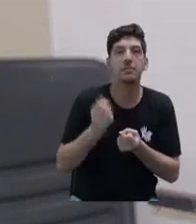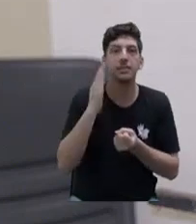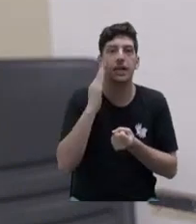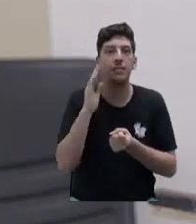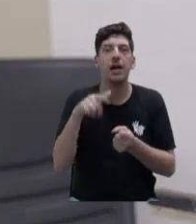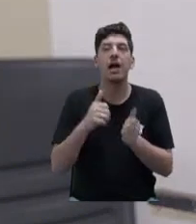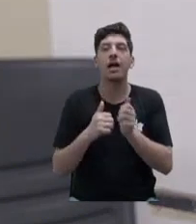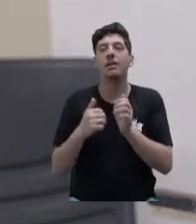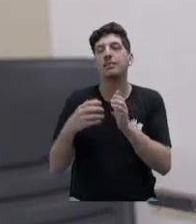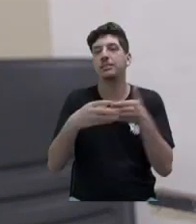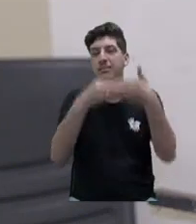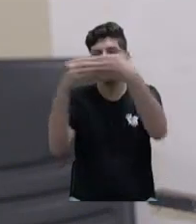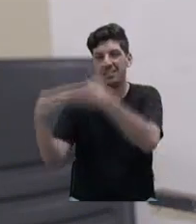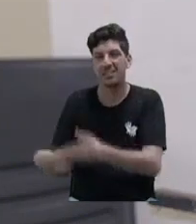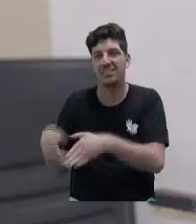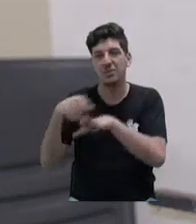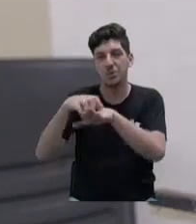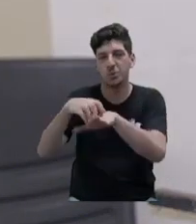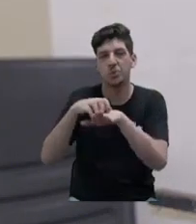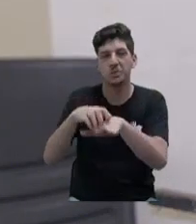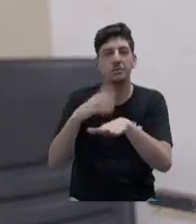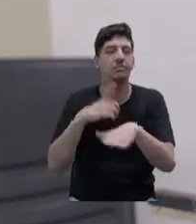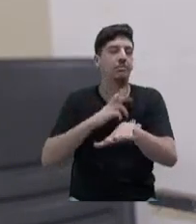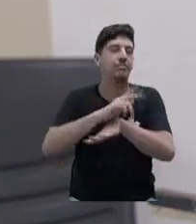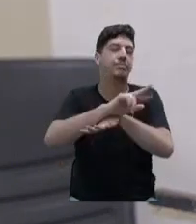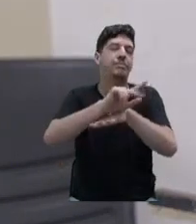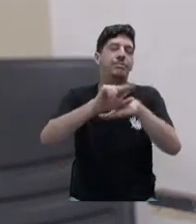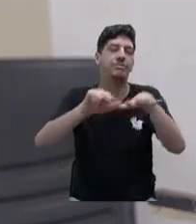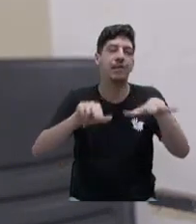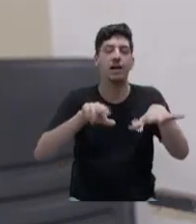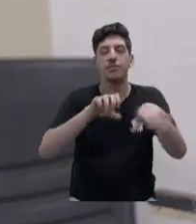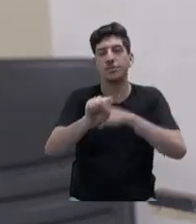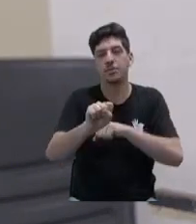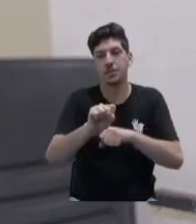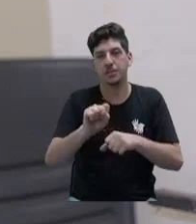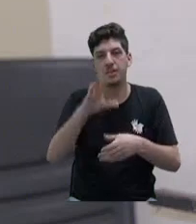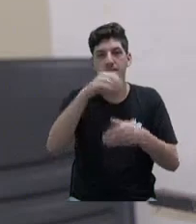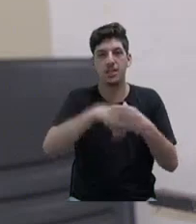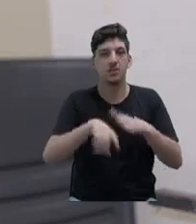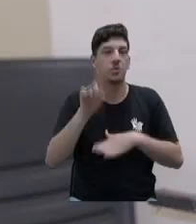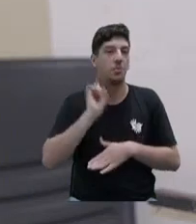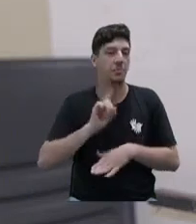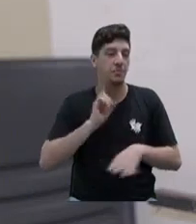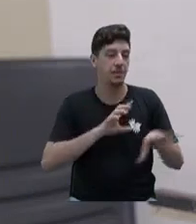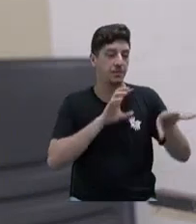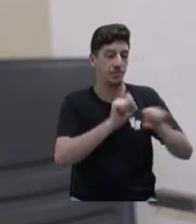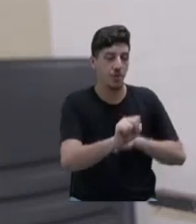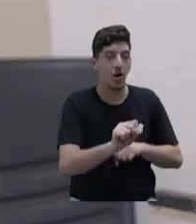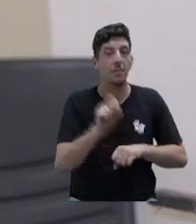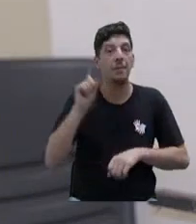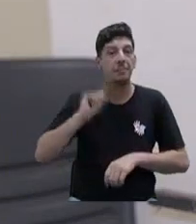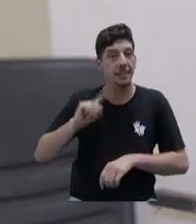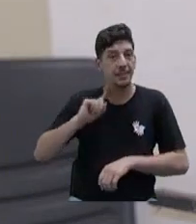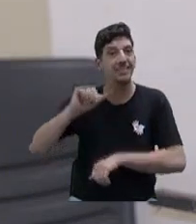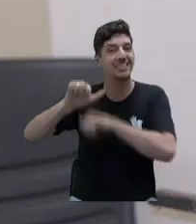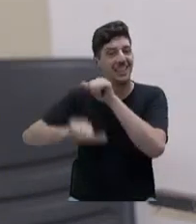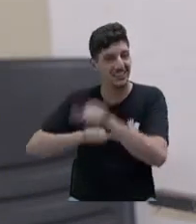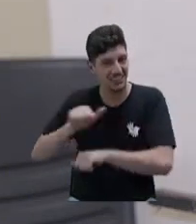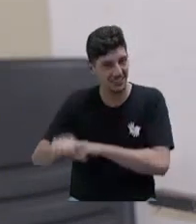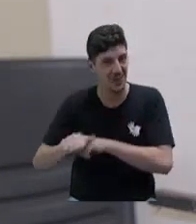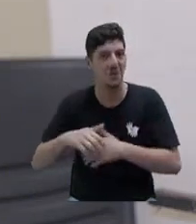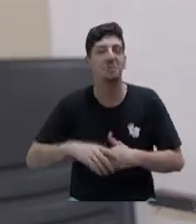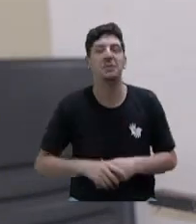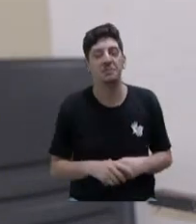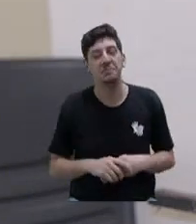guias turísticos. Então, tem uma série de formação num projeto que chama Minas Forma, Minas Transforma.